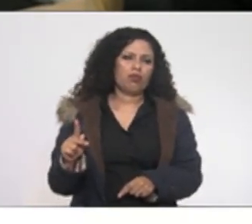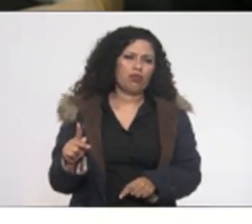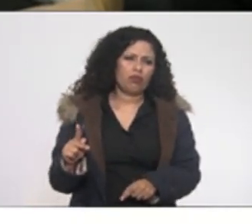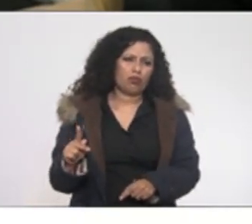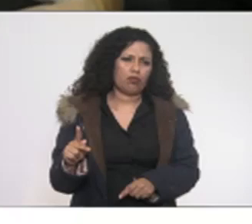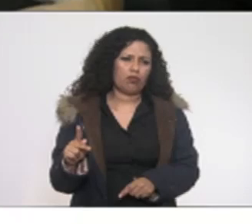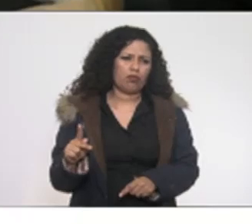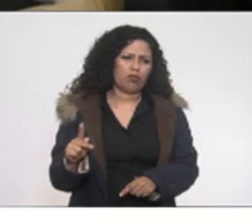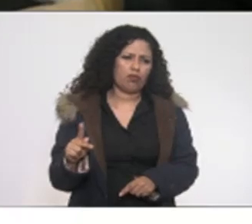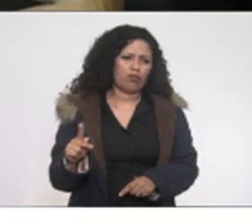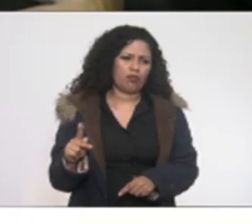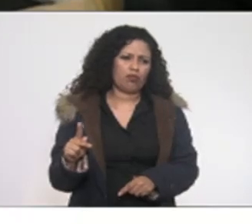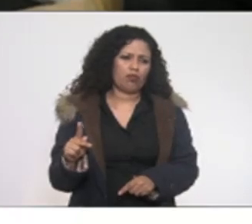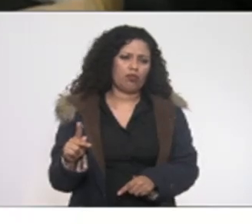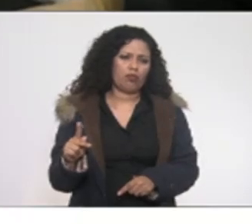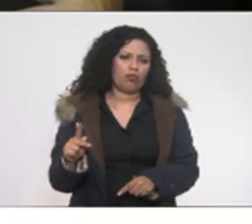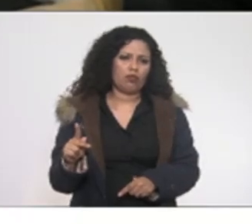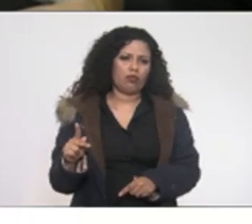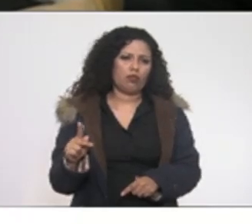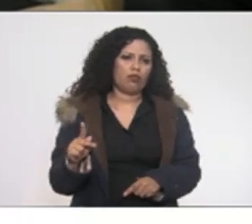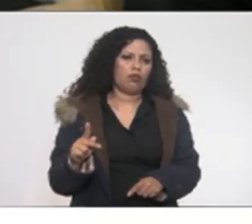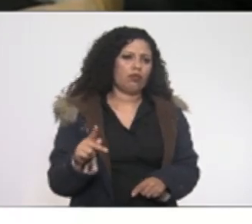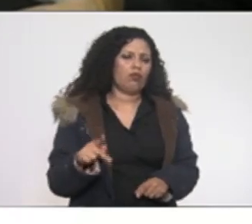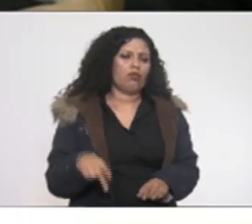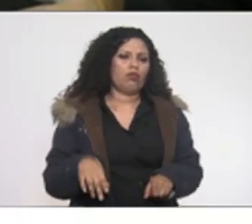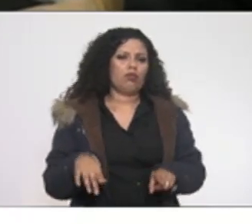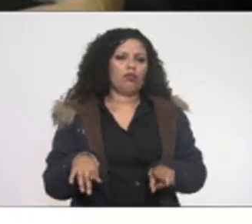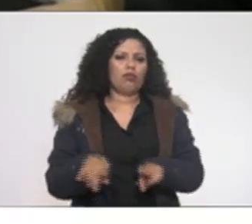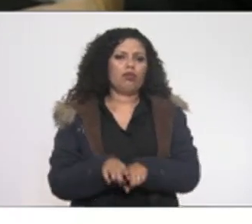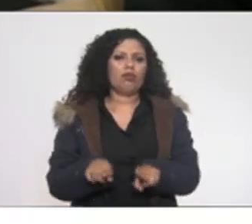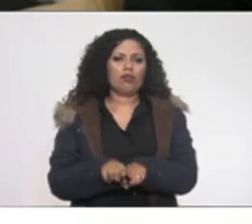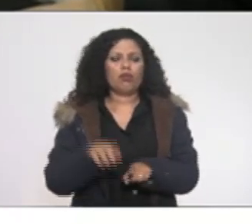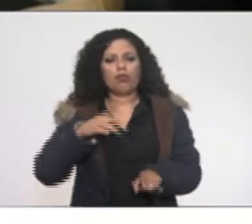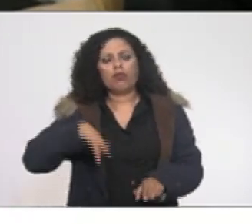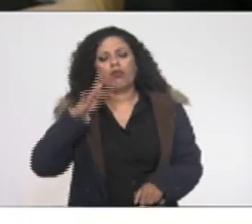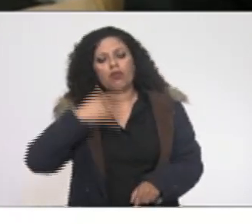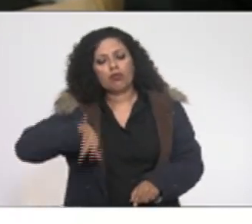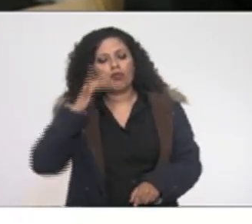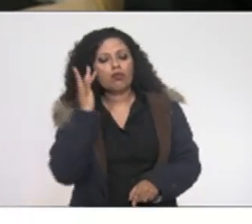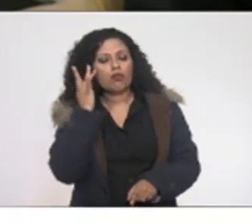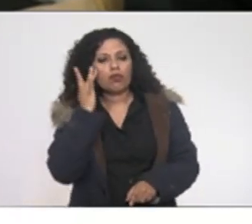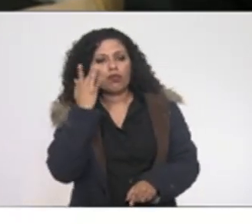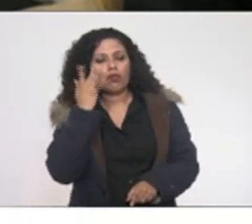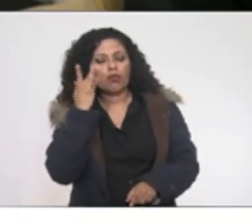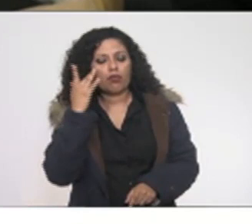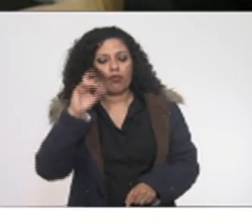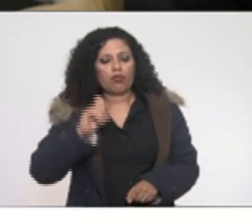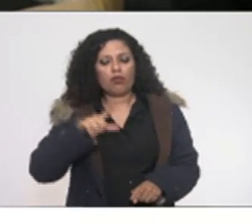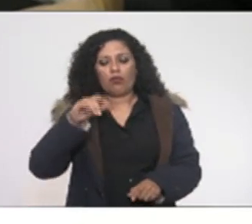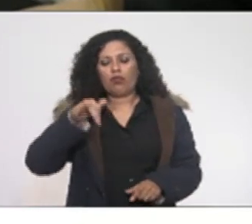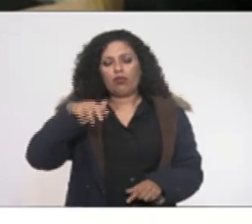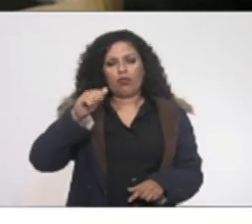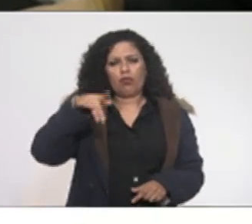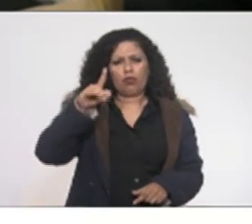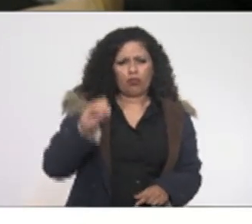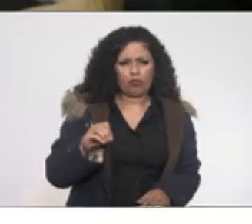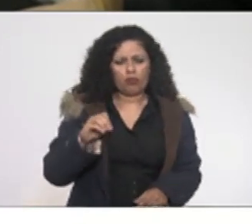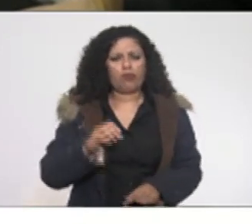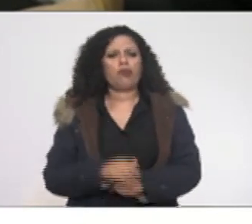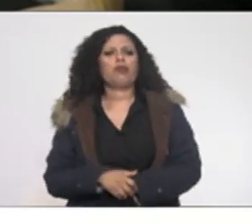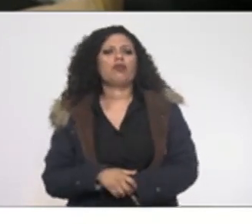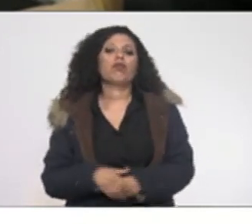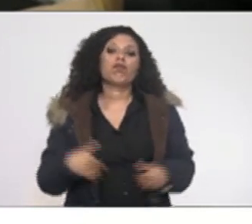ele é para tudo transportado, como líquido, a gente considera como combustível líquido, apesar dele, quando a gente consome, estar estado